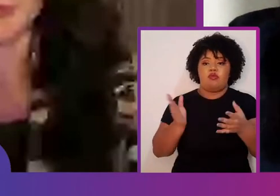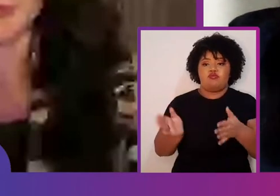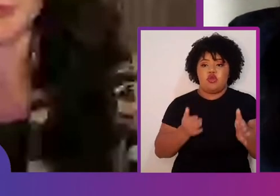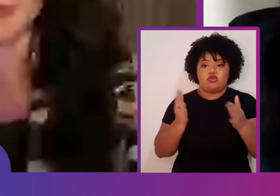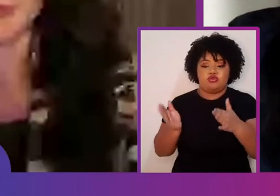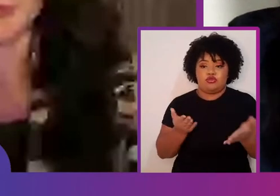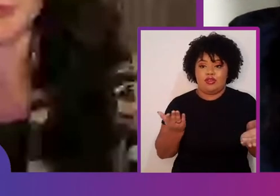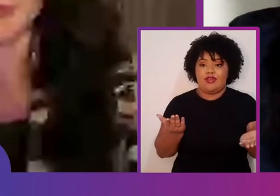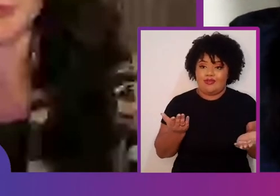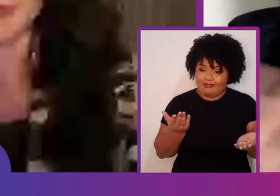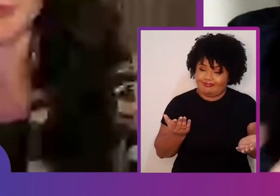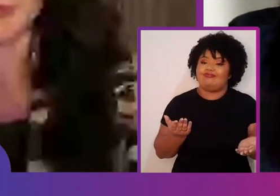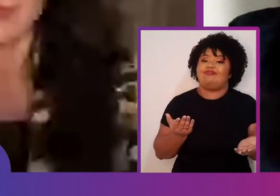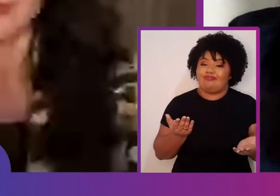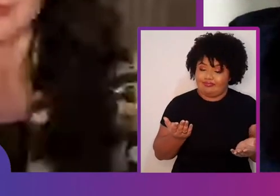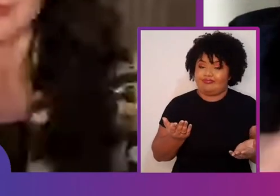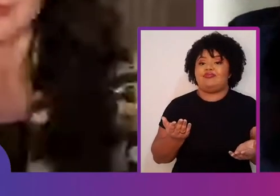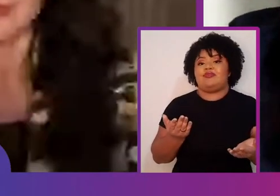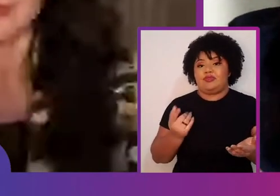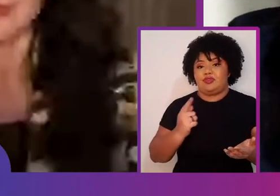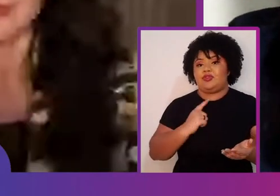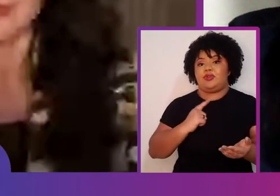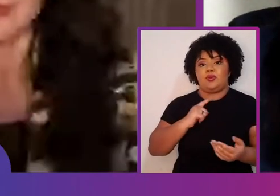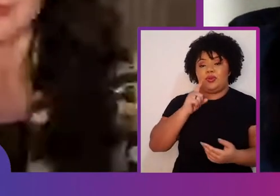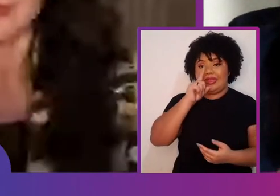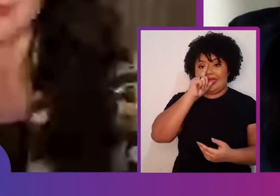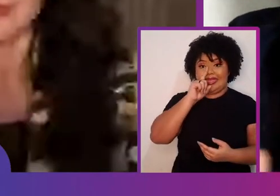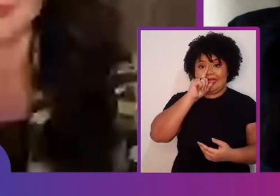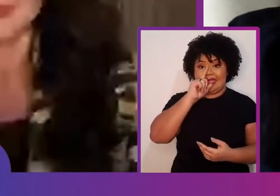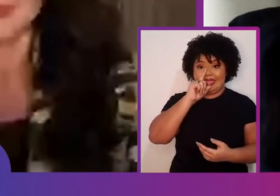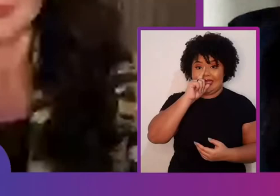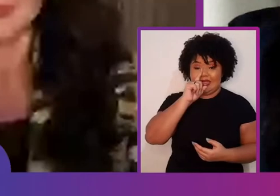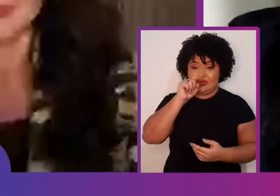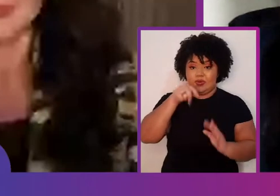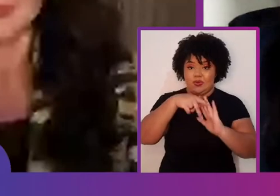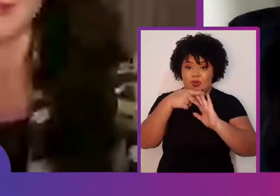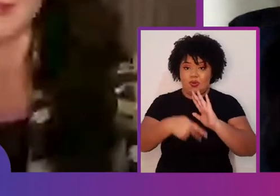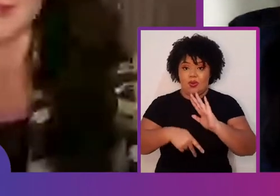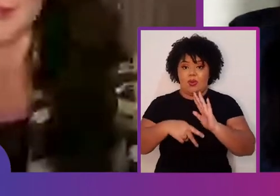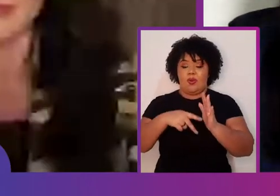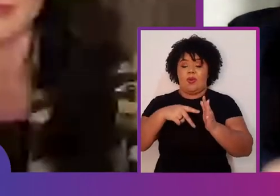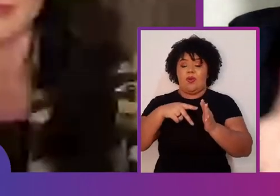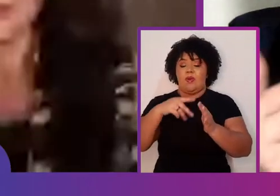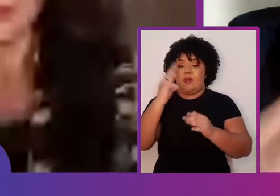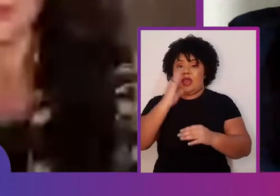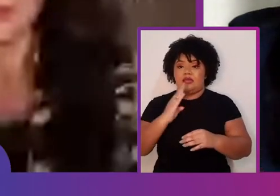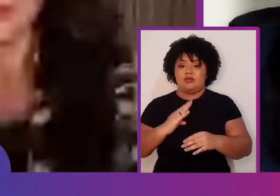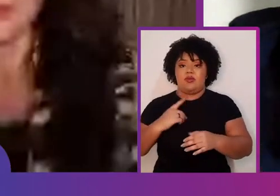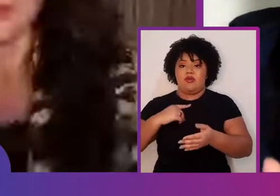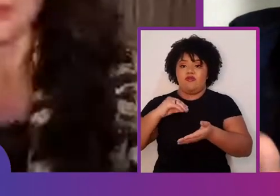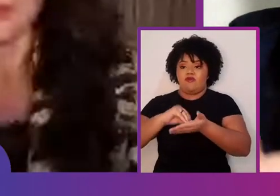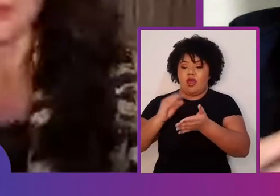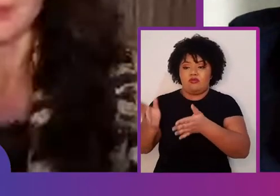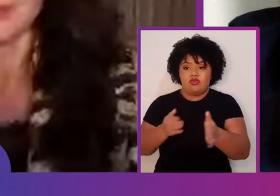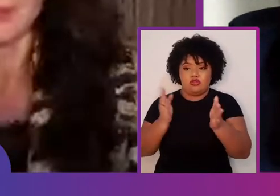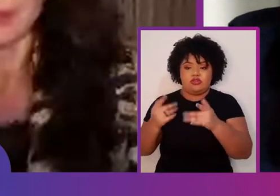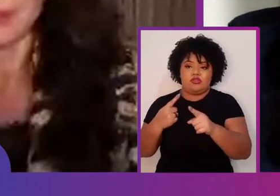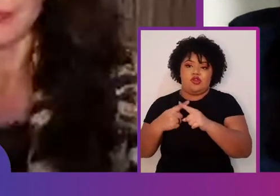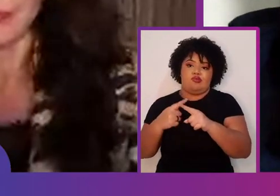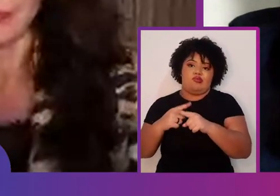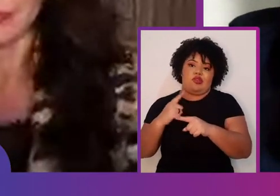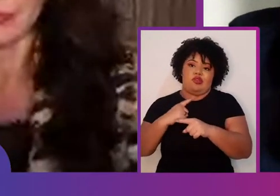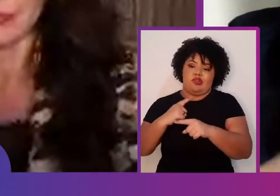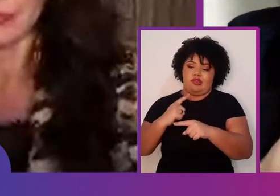produtividade. Grande parte do risco e do custo do Brasil é falta de produtividade, por causa de burocracia, mas também por